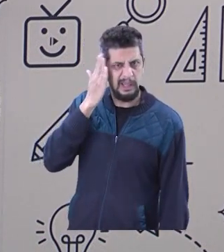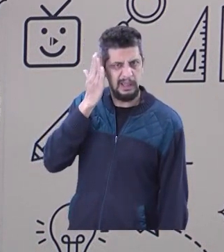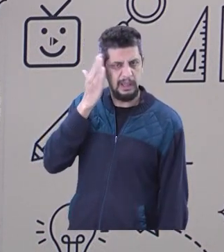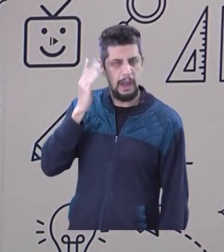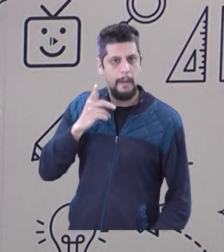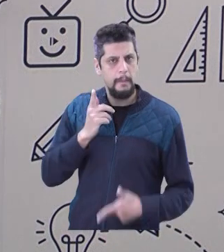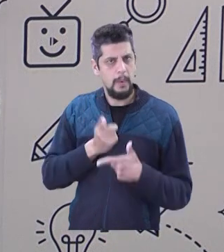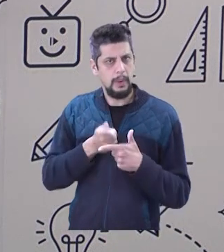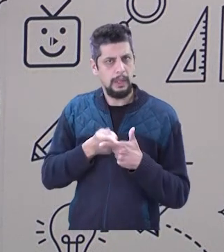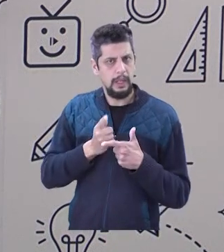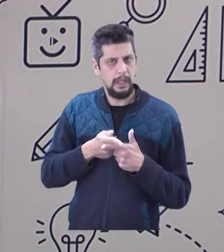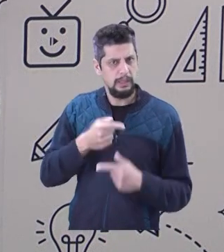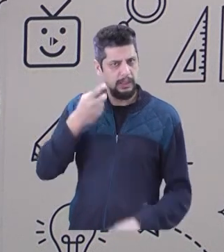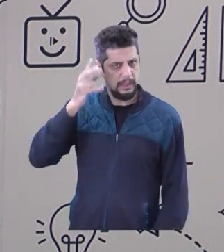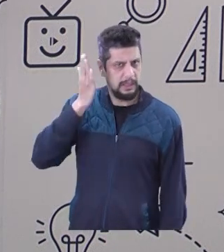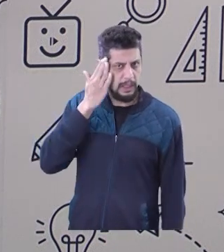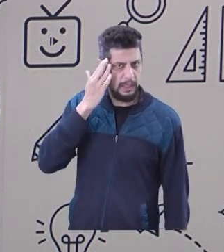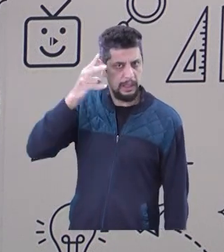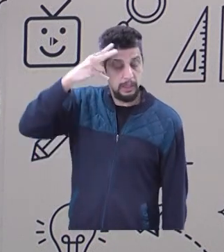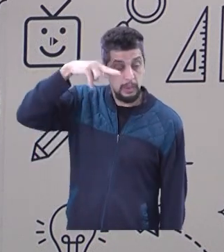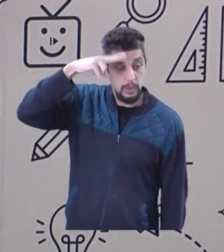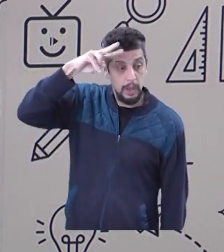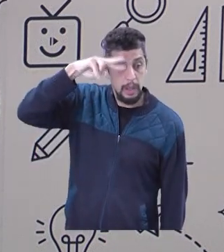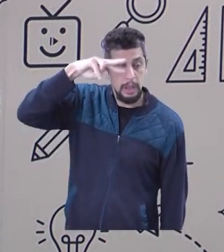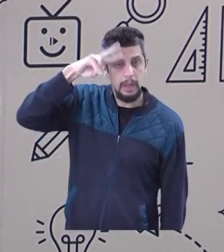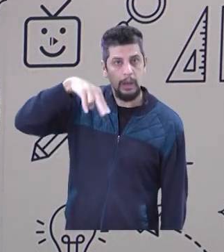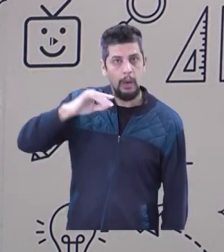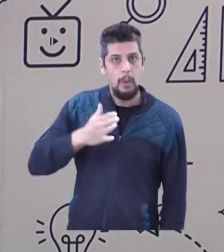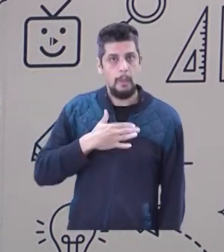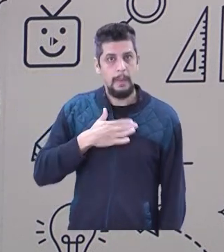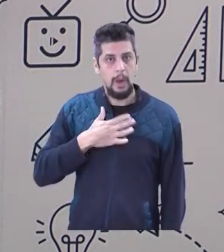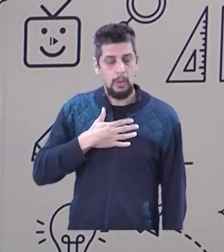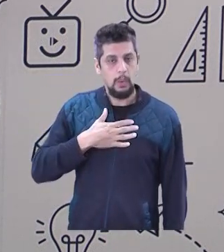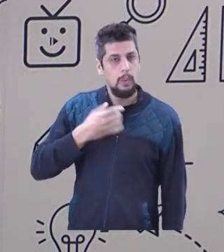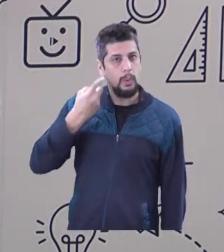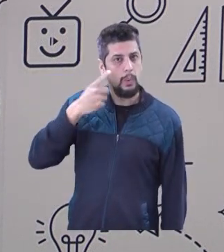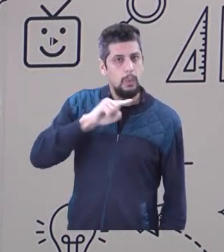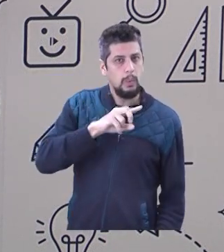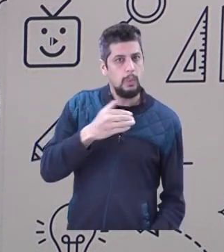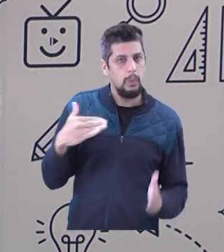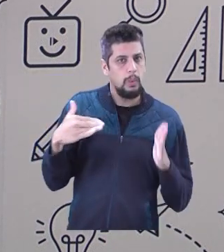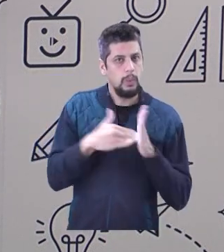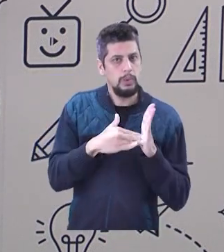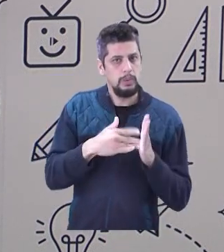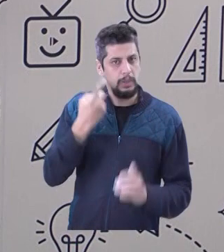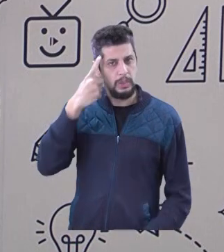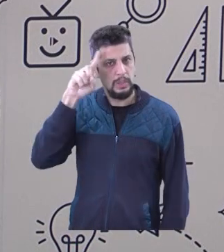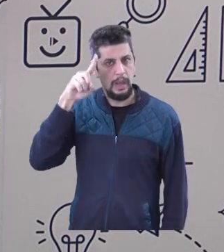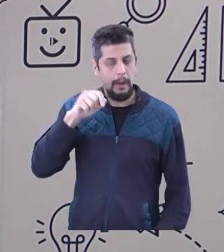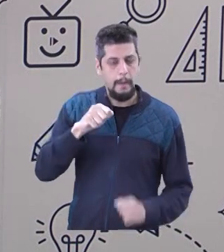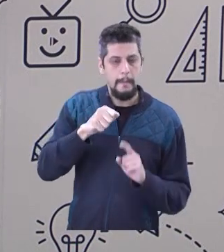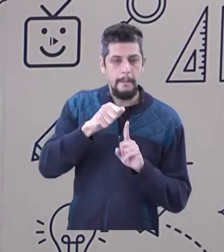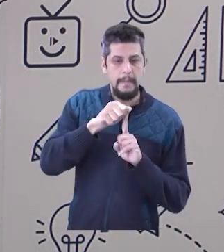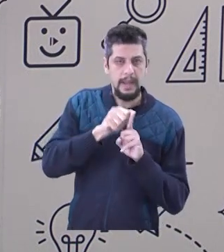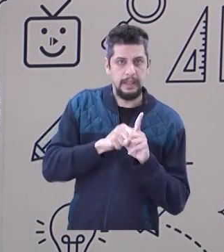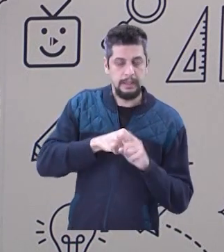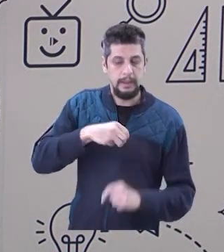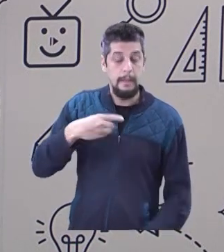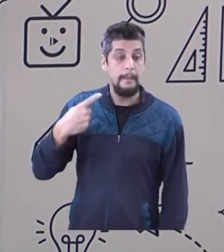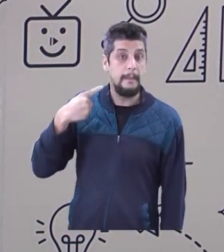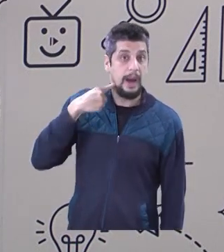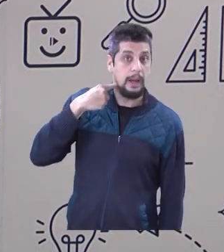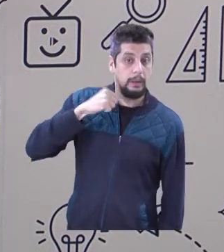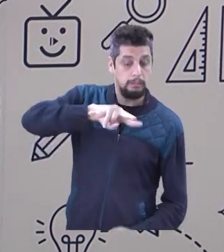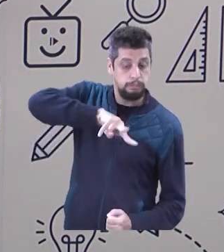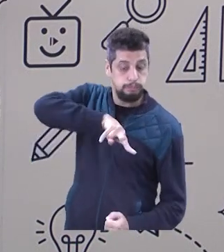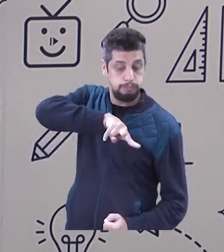de cabeça por conta dessa história que apareceu nos meus últimos dias, do final de maio para o mês de junho.